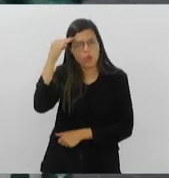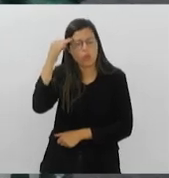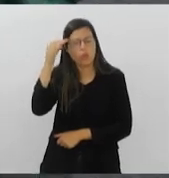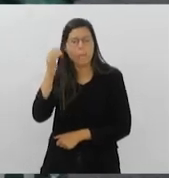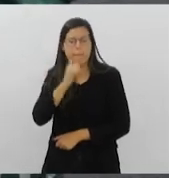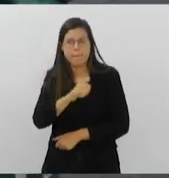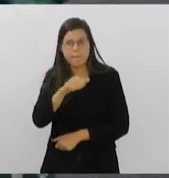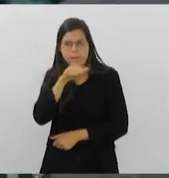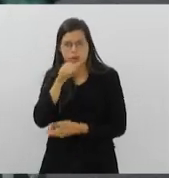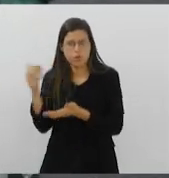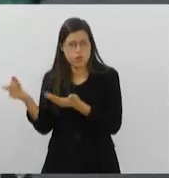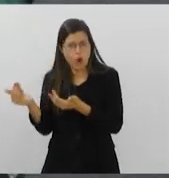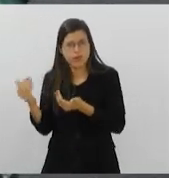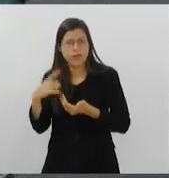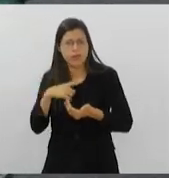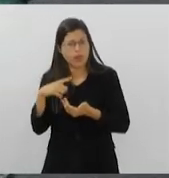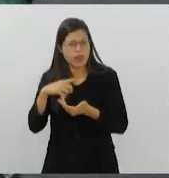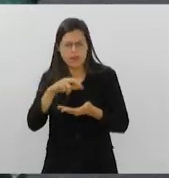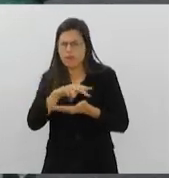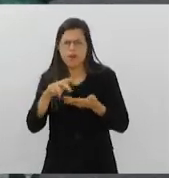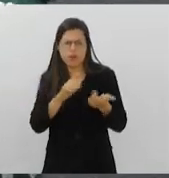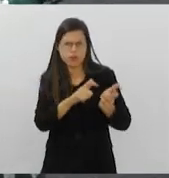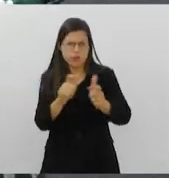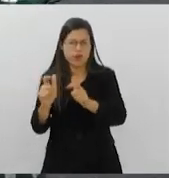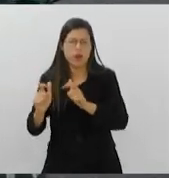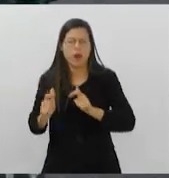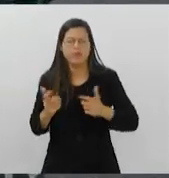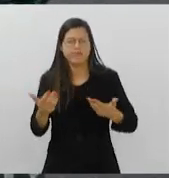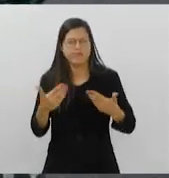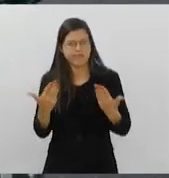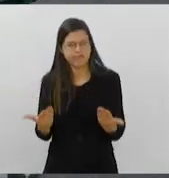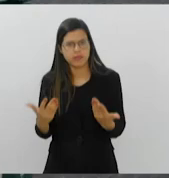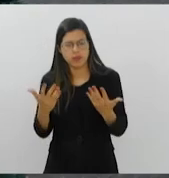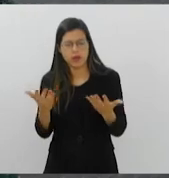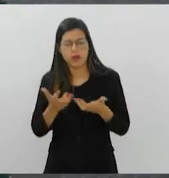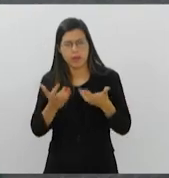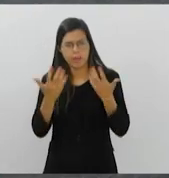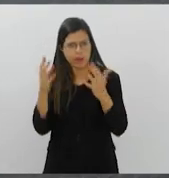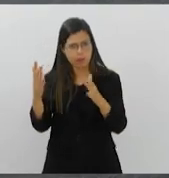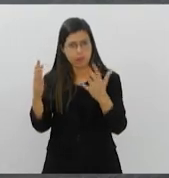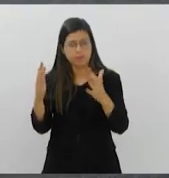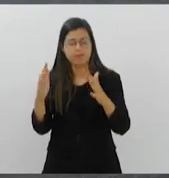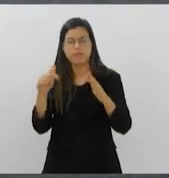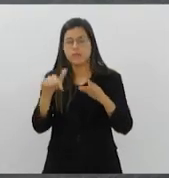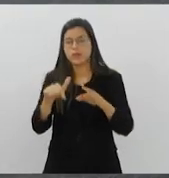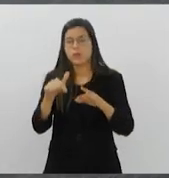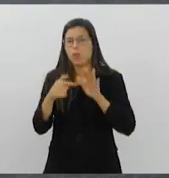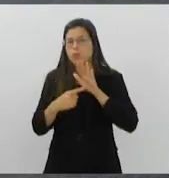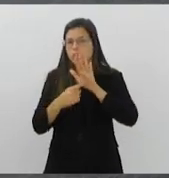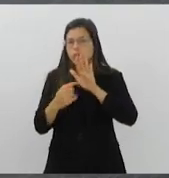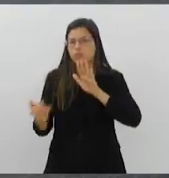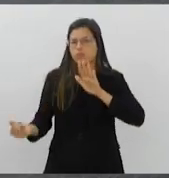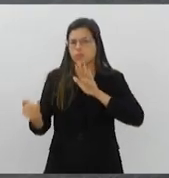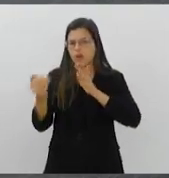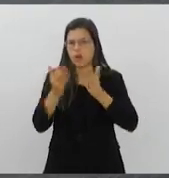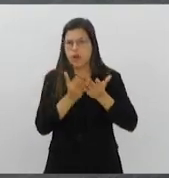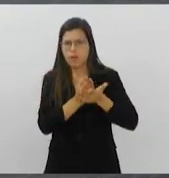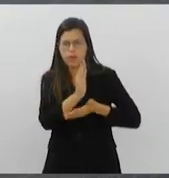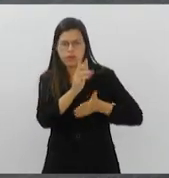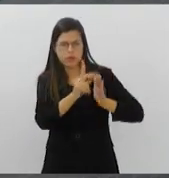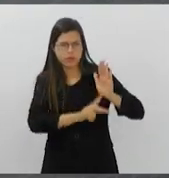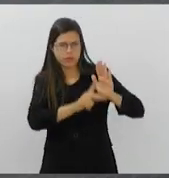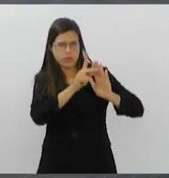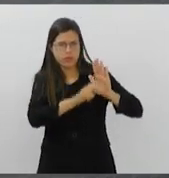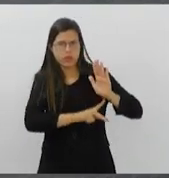Então, quero parabenizar e dizer da importância da aprovação desse projeto que a